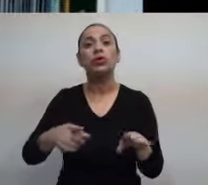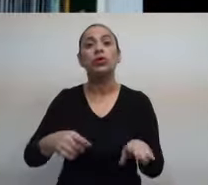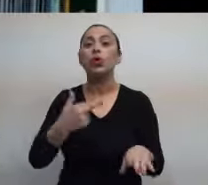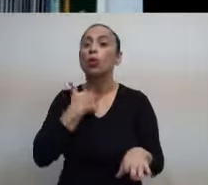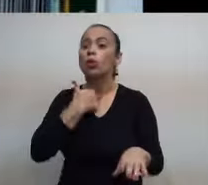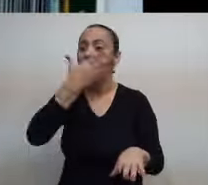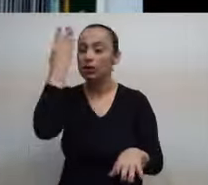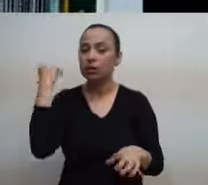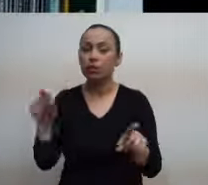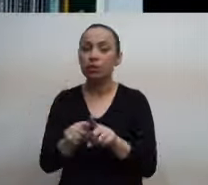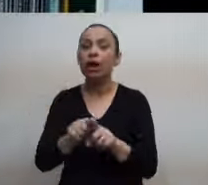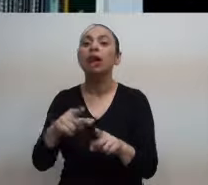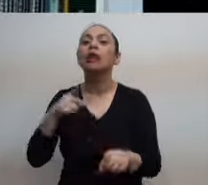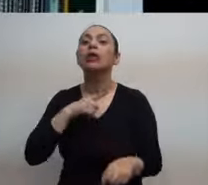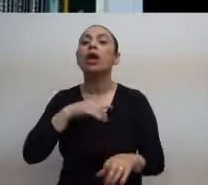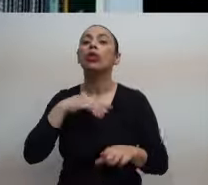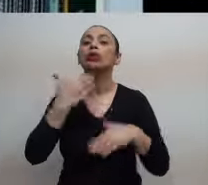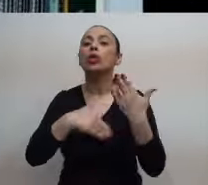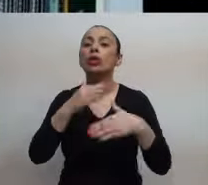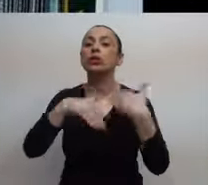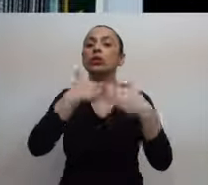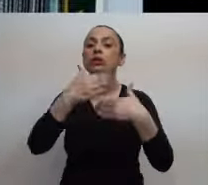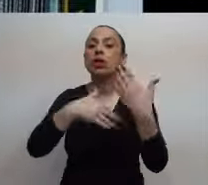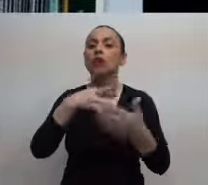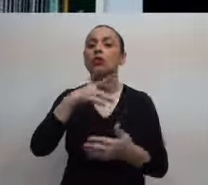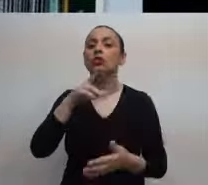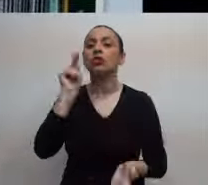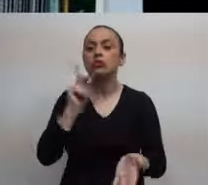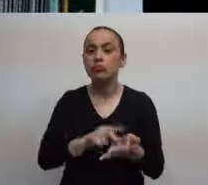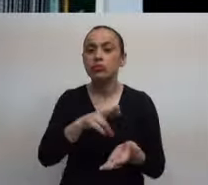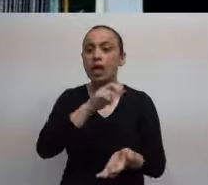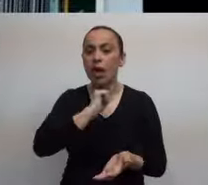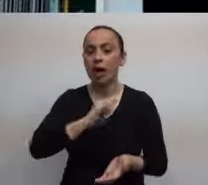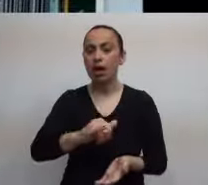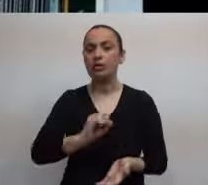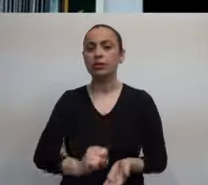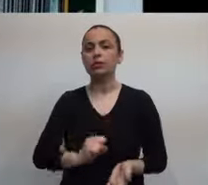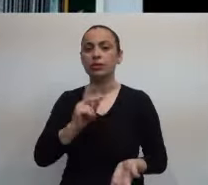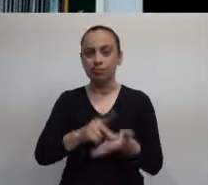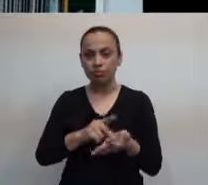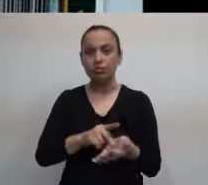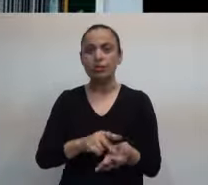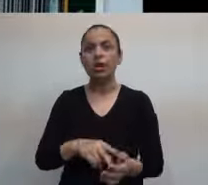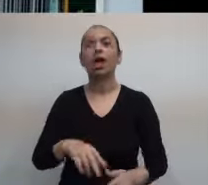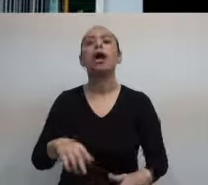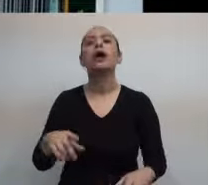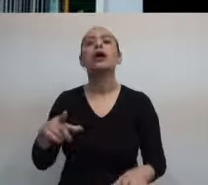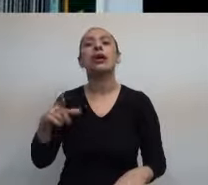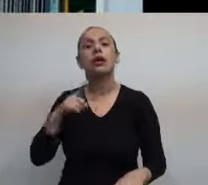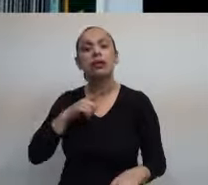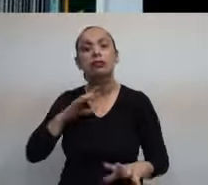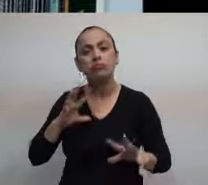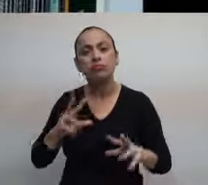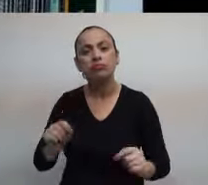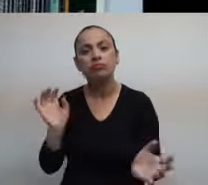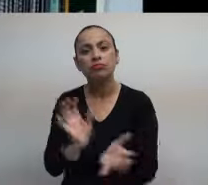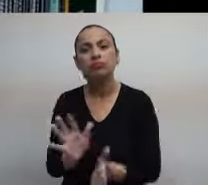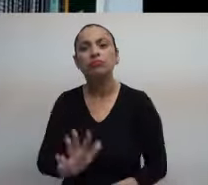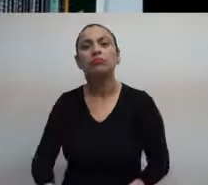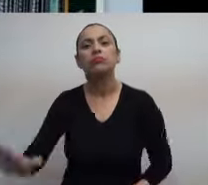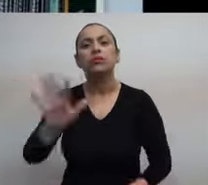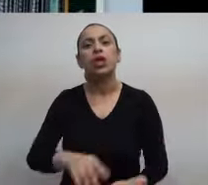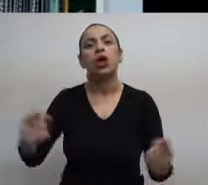não devemos esquecer também que existem os processos reais de globalização que ressecam toda a soberania